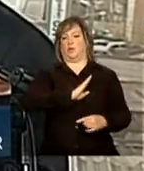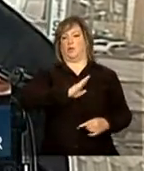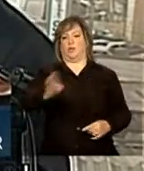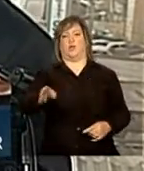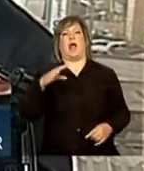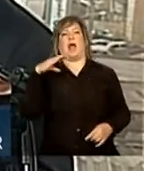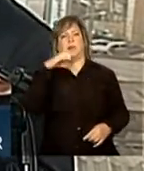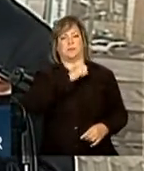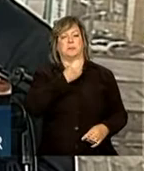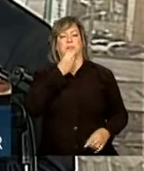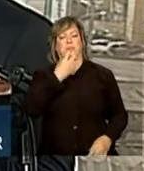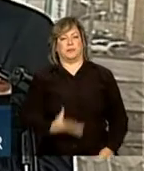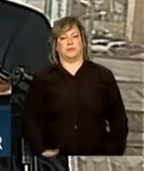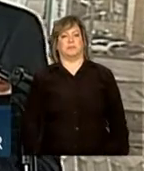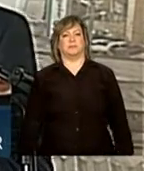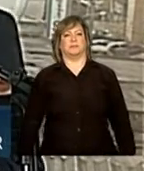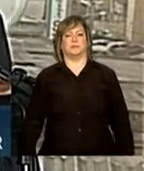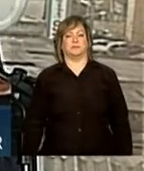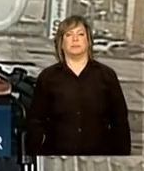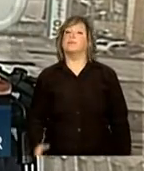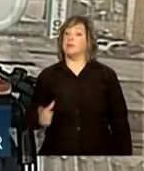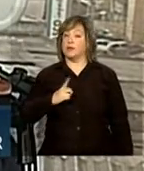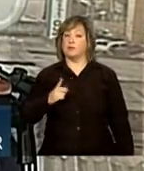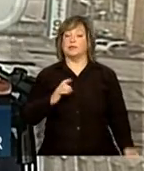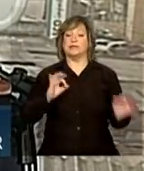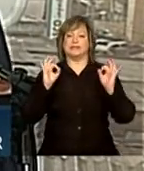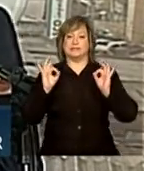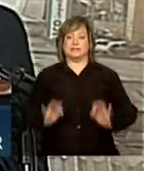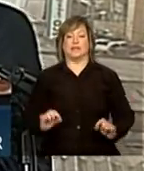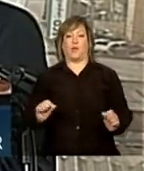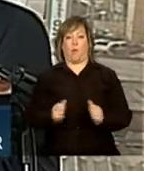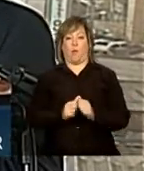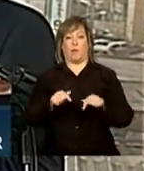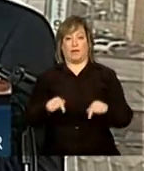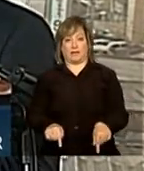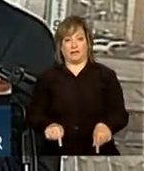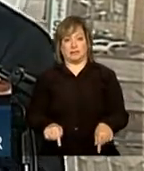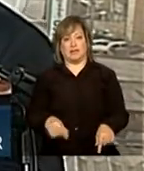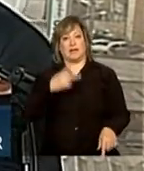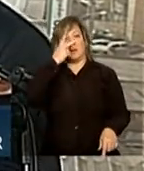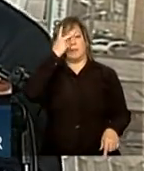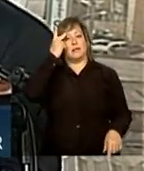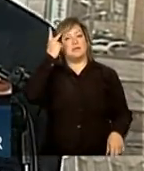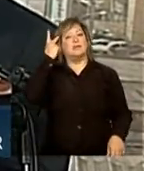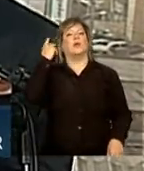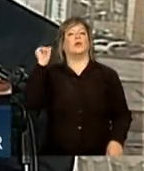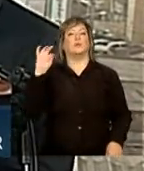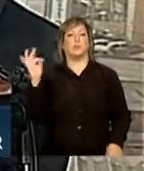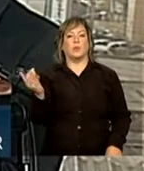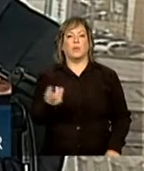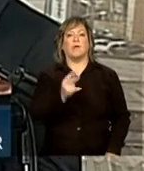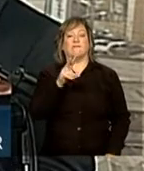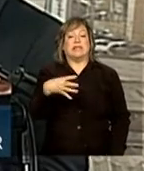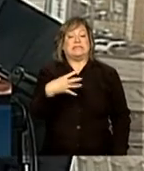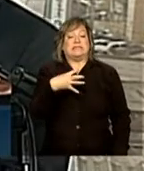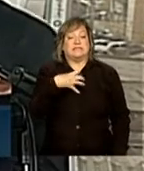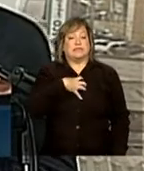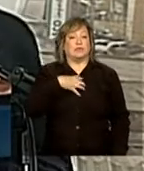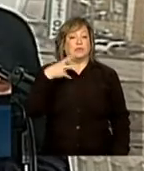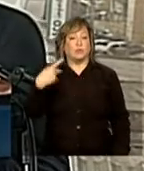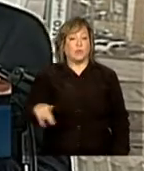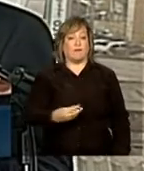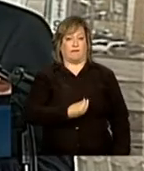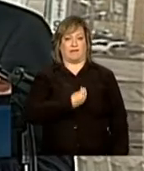da nossa cidade. Tenho certeza que, com isso, as pessoas vão sentir na sua vida o